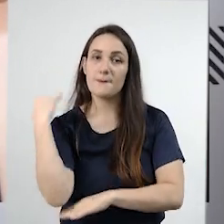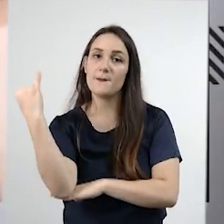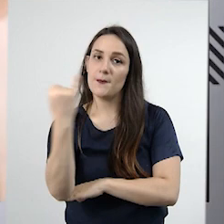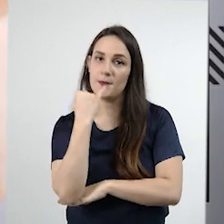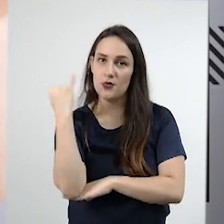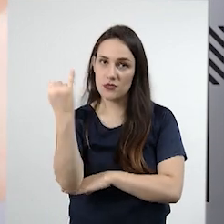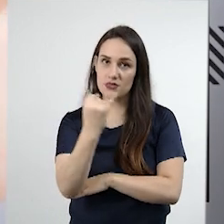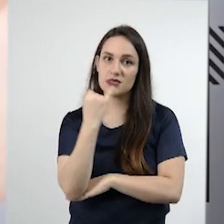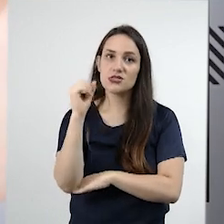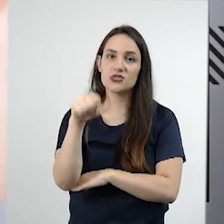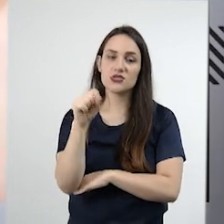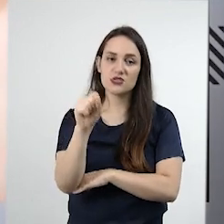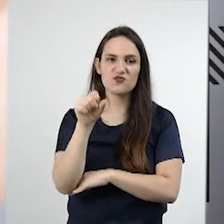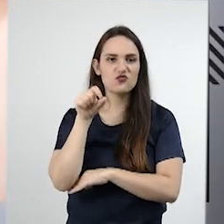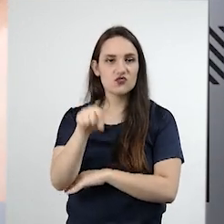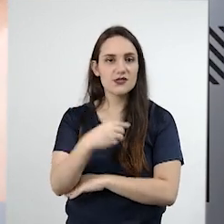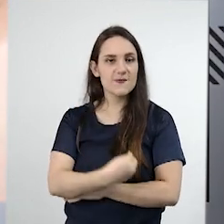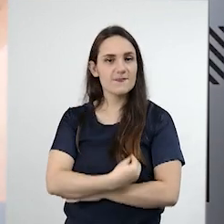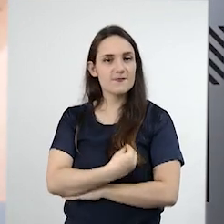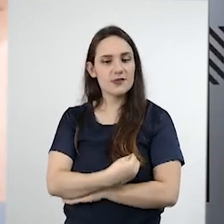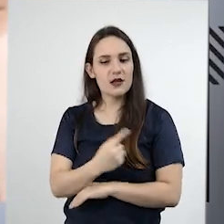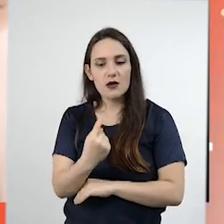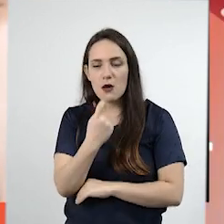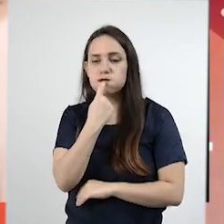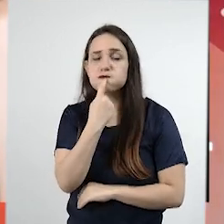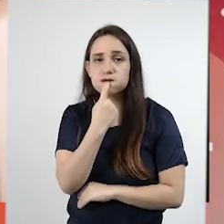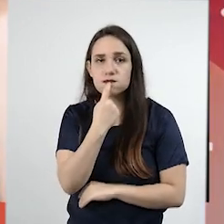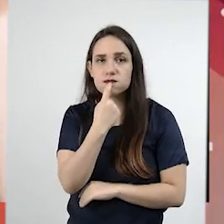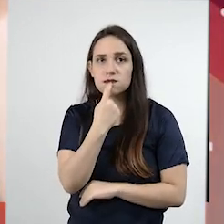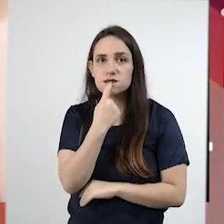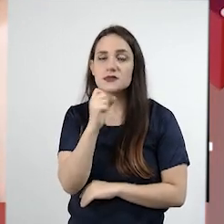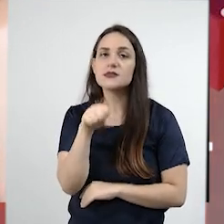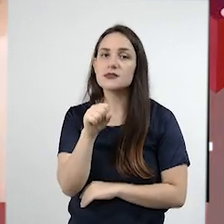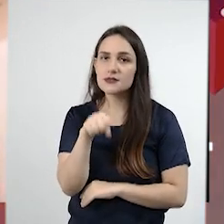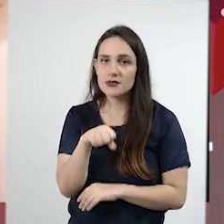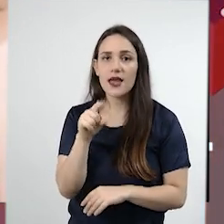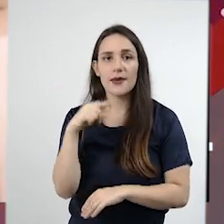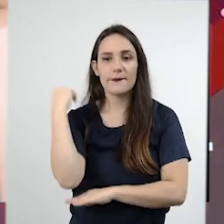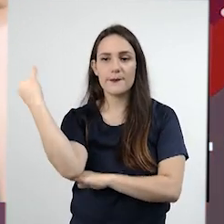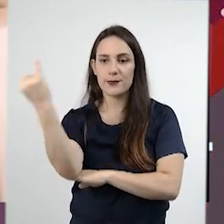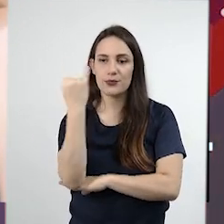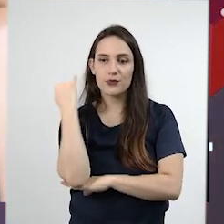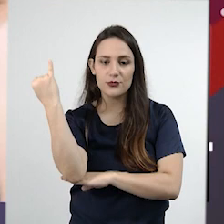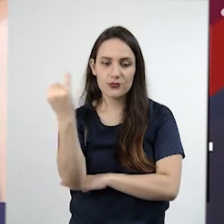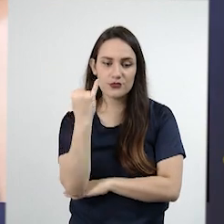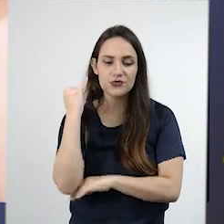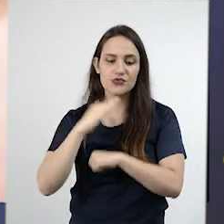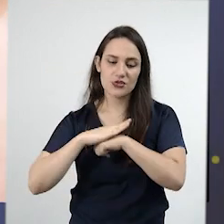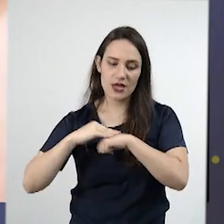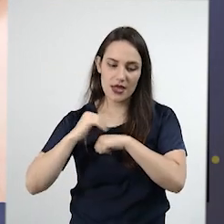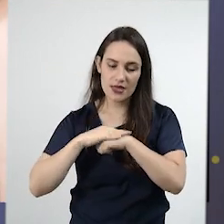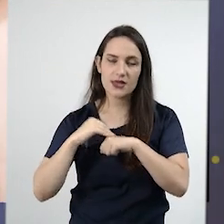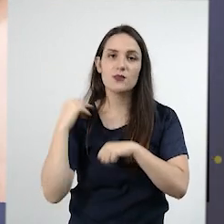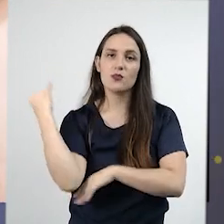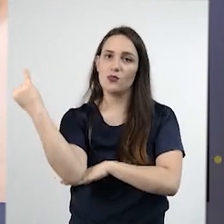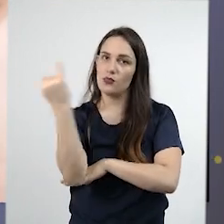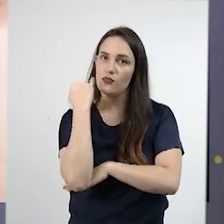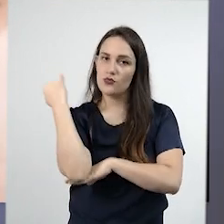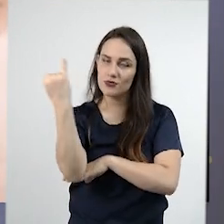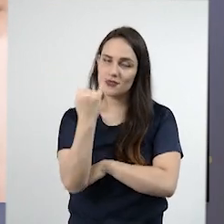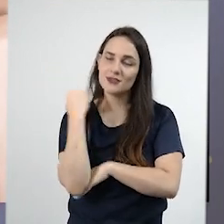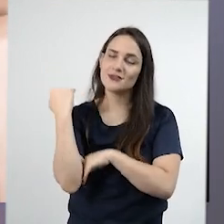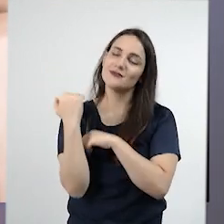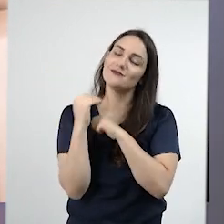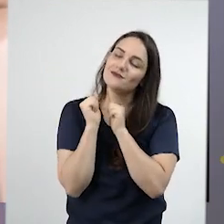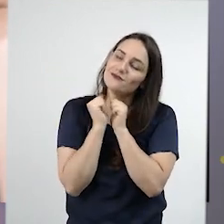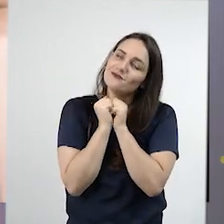distante. Então, é importante demonstrar o carinho, é importante demonstrar o afeto, porque esse que é o combustível para o vínculo